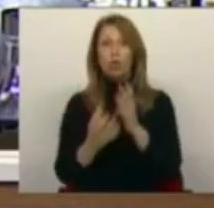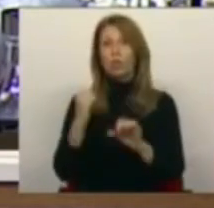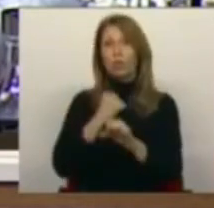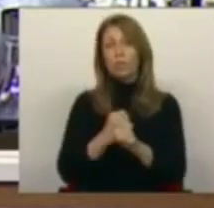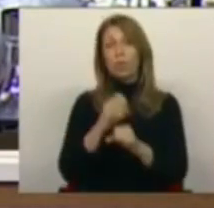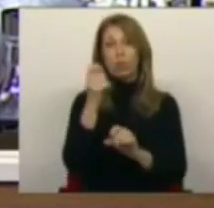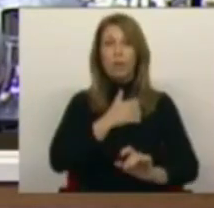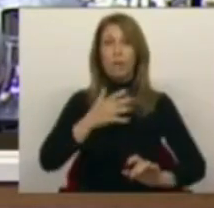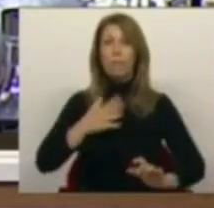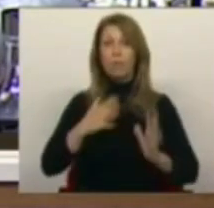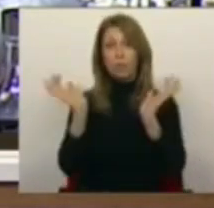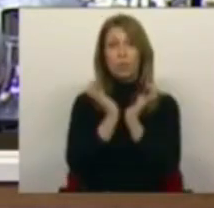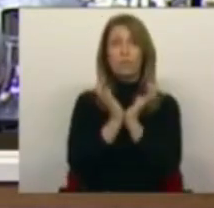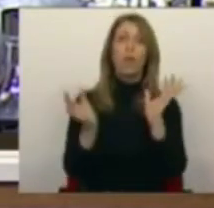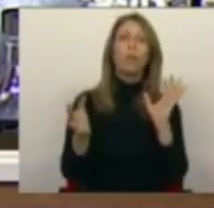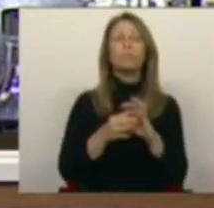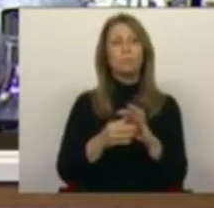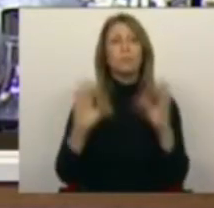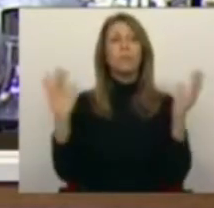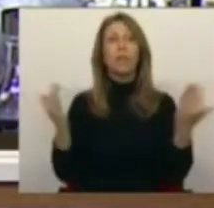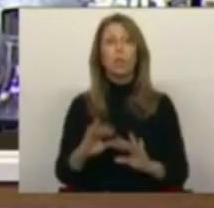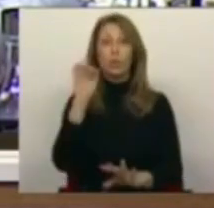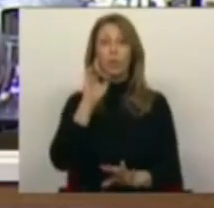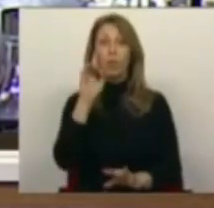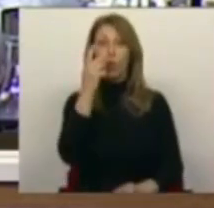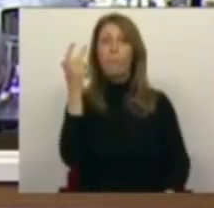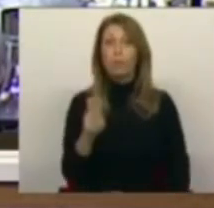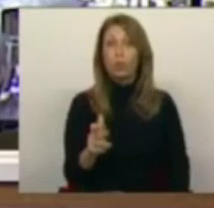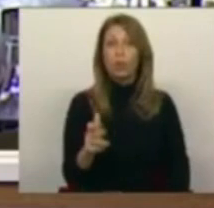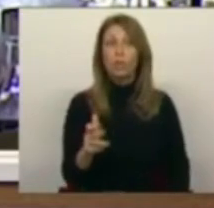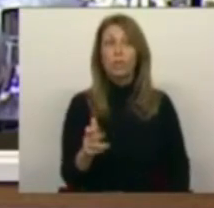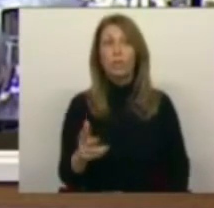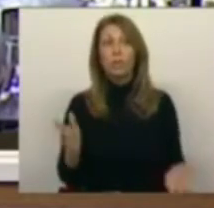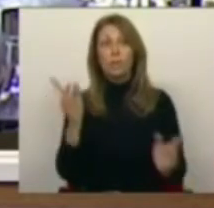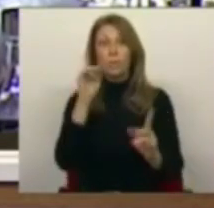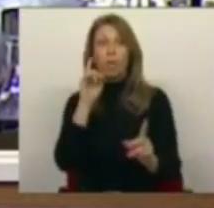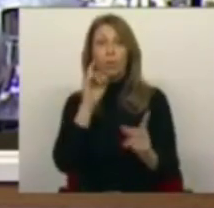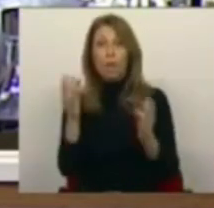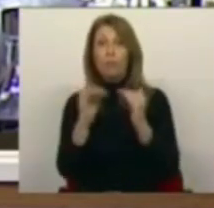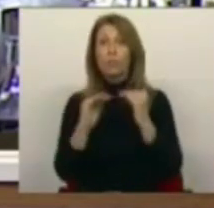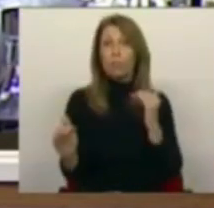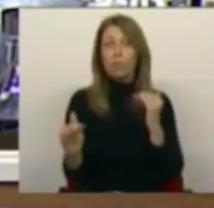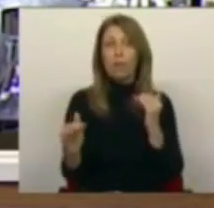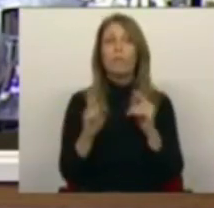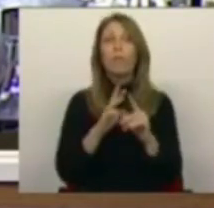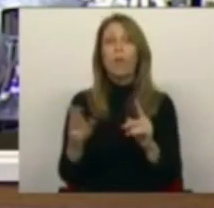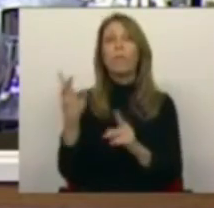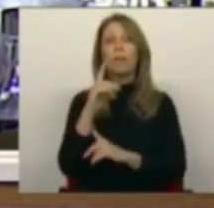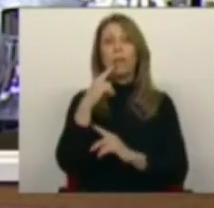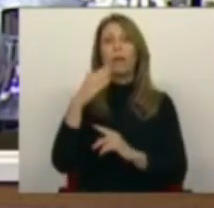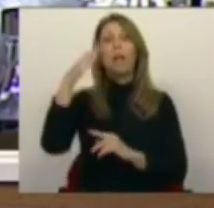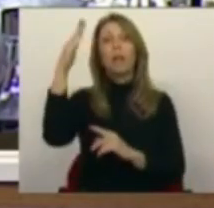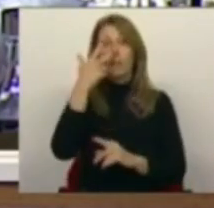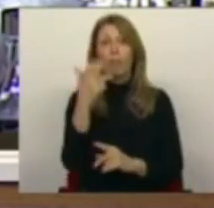Segurança Social? Vão reduzir o valor das pensões para assegurar esta sustentabilidade? Vão aumentar a idade da